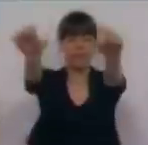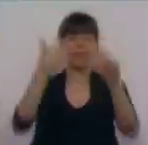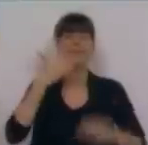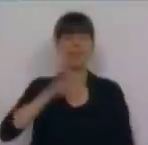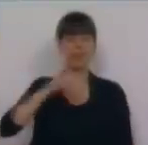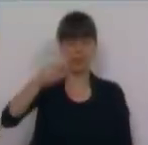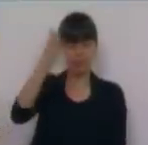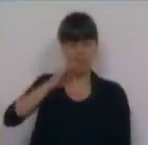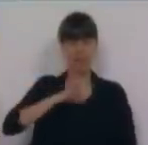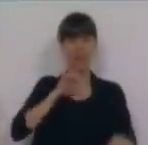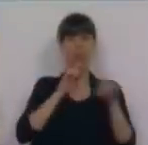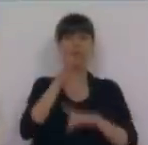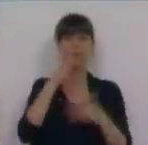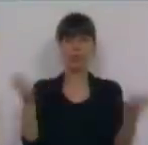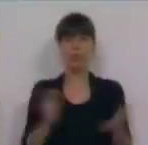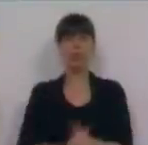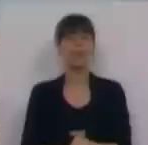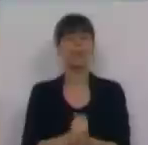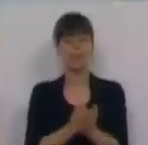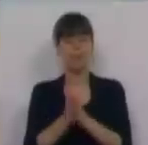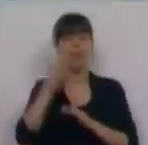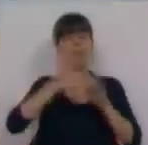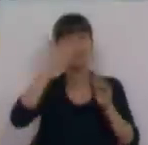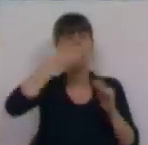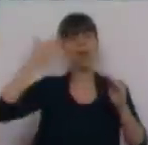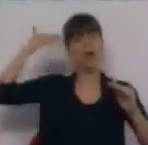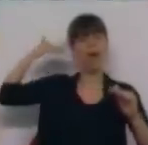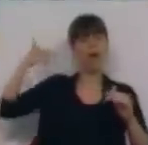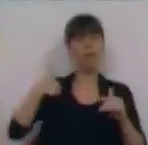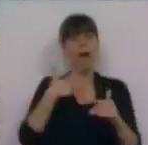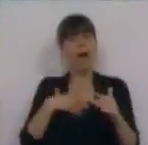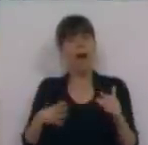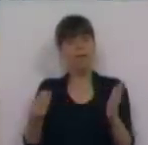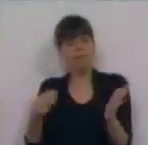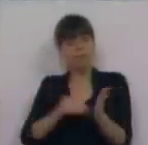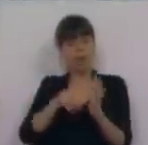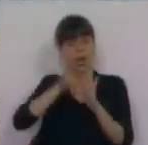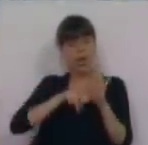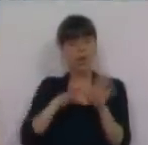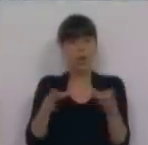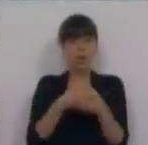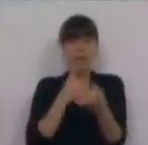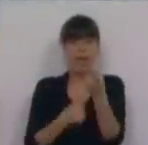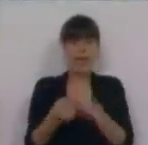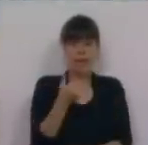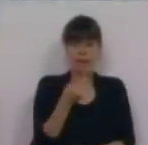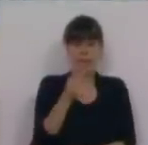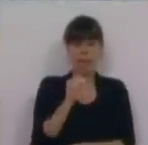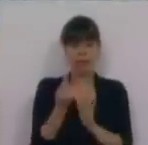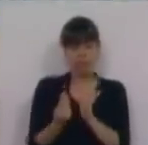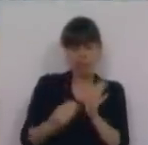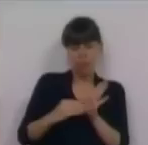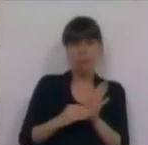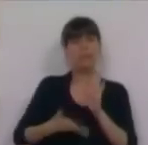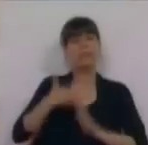Senhoras e senhores deputados, quando há uns dias atrás quisemos introduzir no relatório da Comissão de Inquérito do BES uma